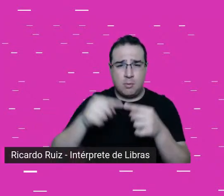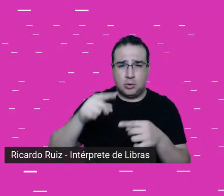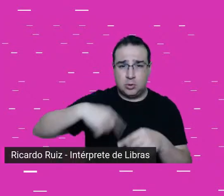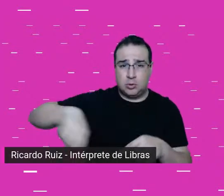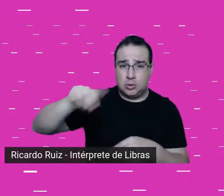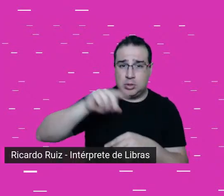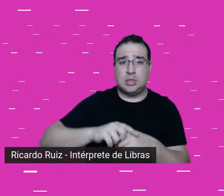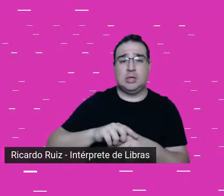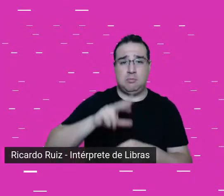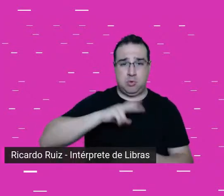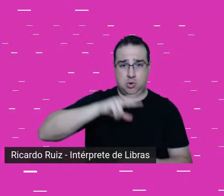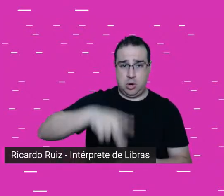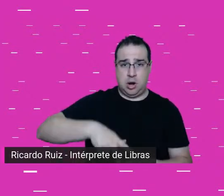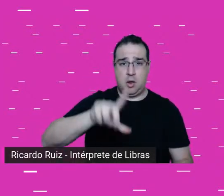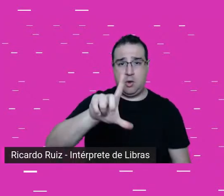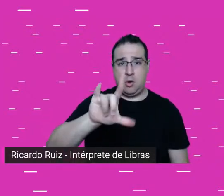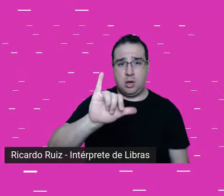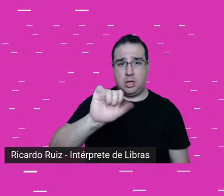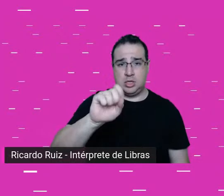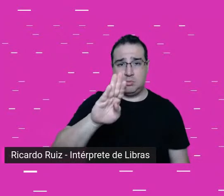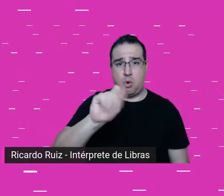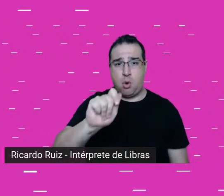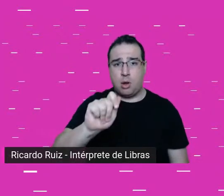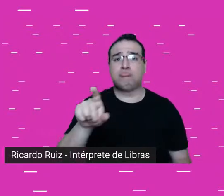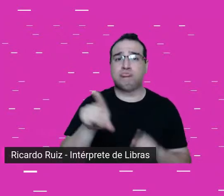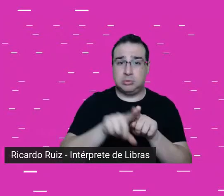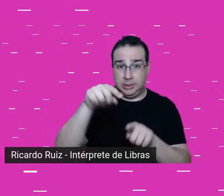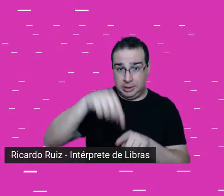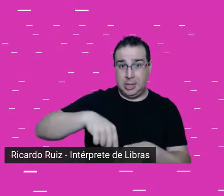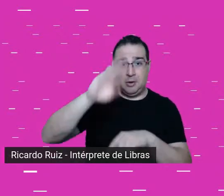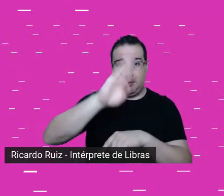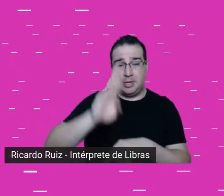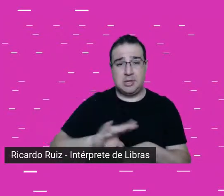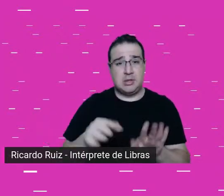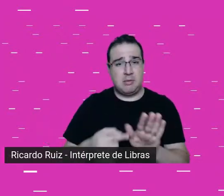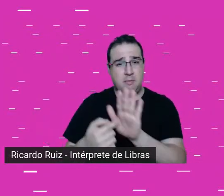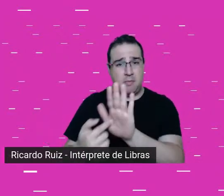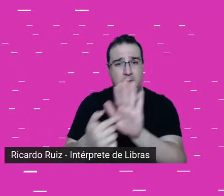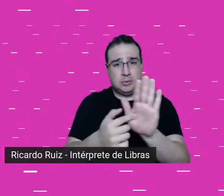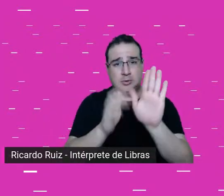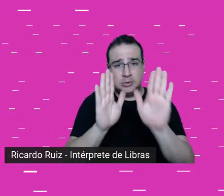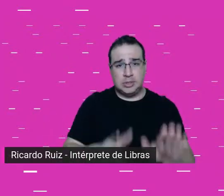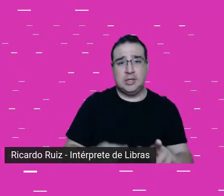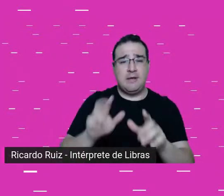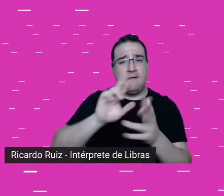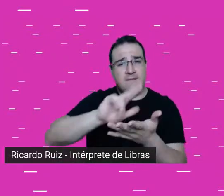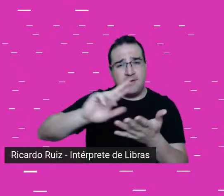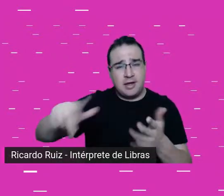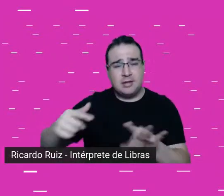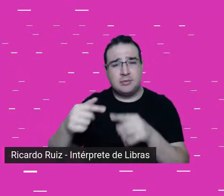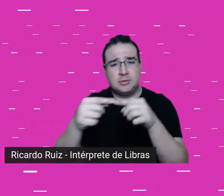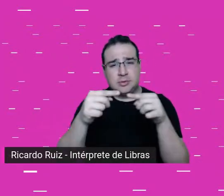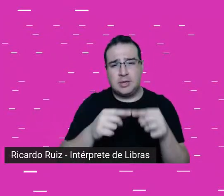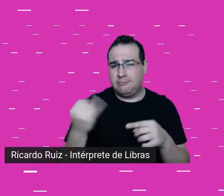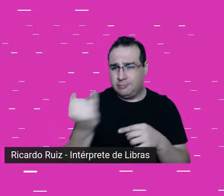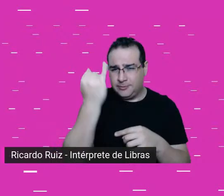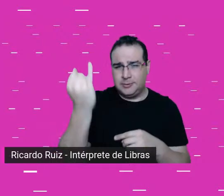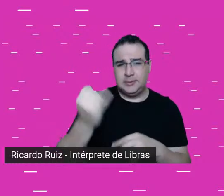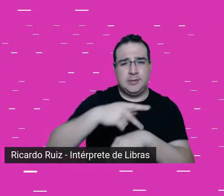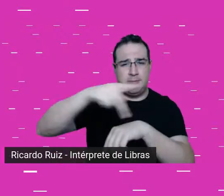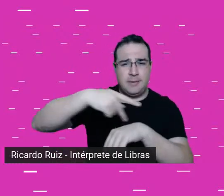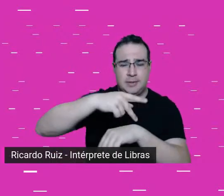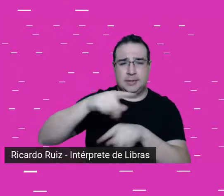Lisboa. Aqui, no Brasil, também expôs em várias instituições importantes do país,